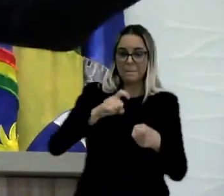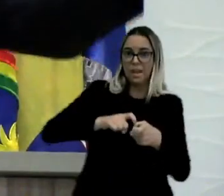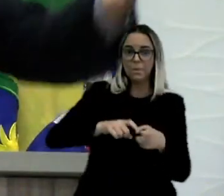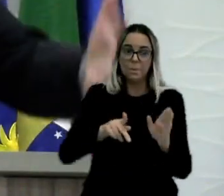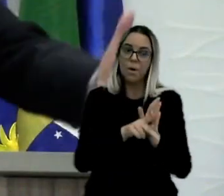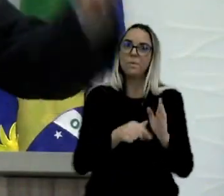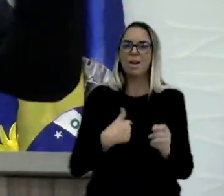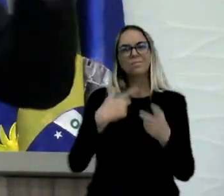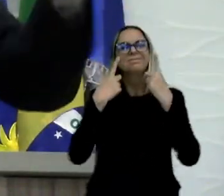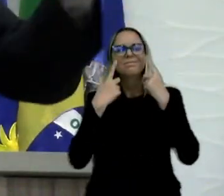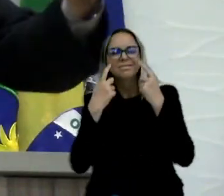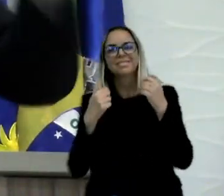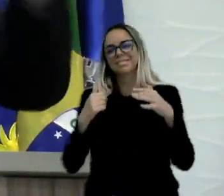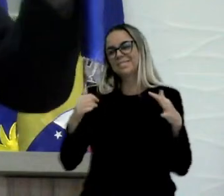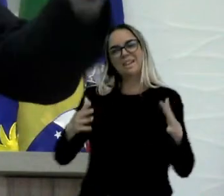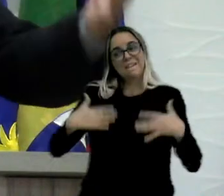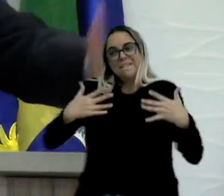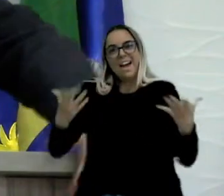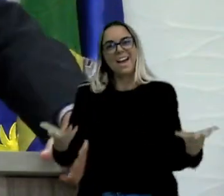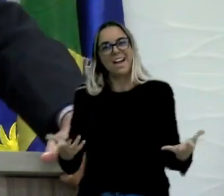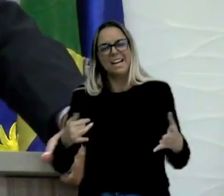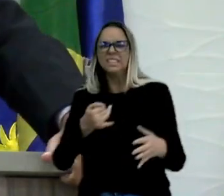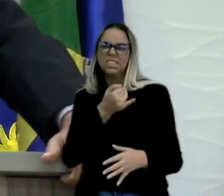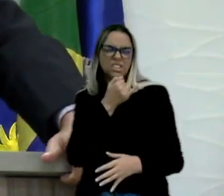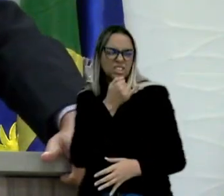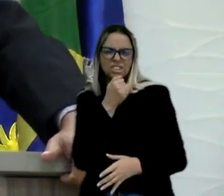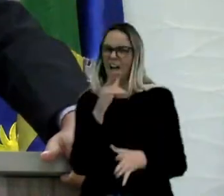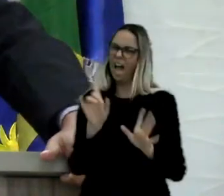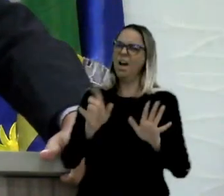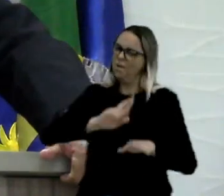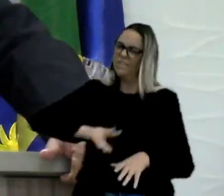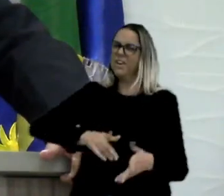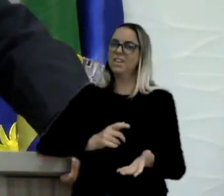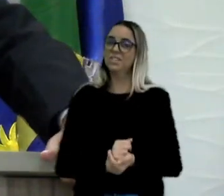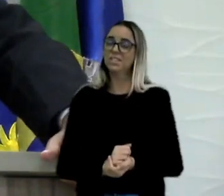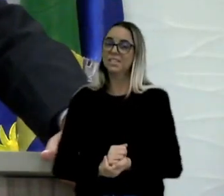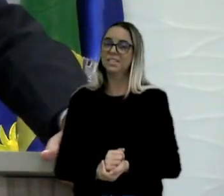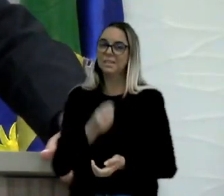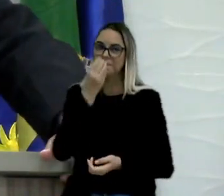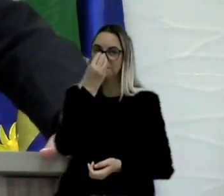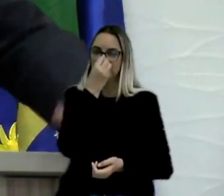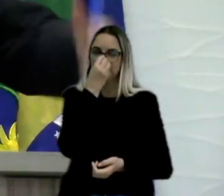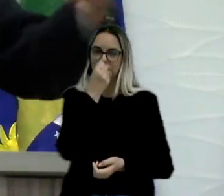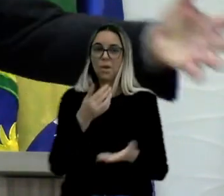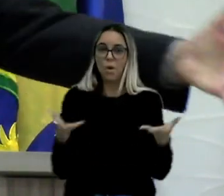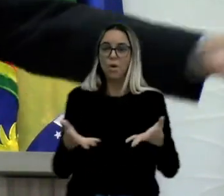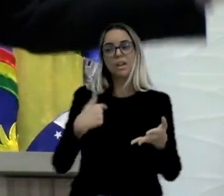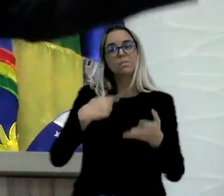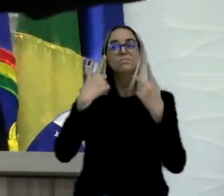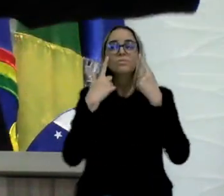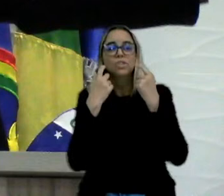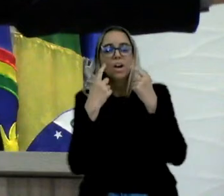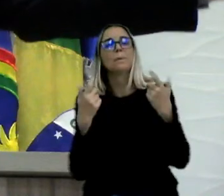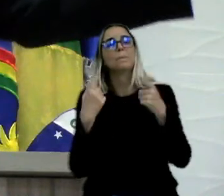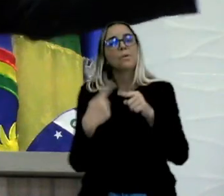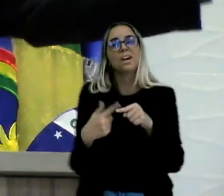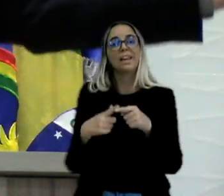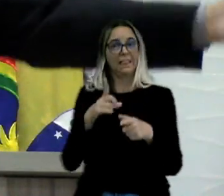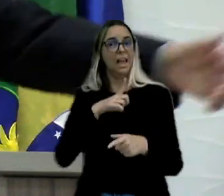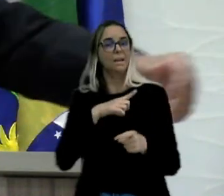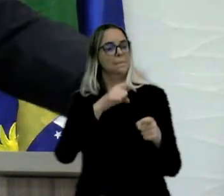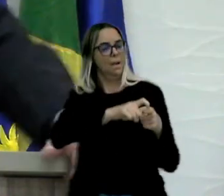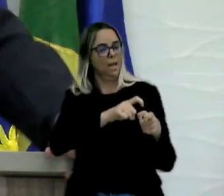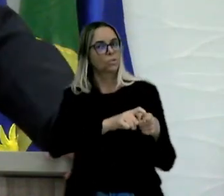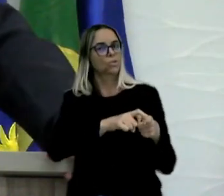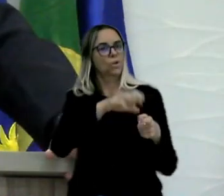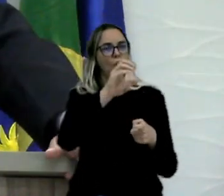disso é de alegria mas não é de tristeza não meu povo hoje eu choro porque nós tem um ortopedista no nosso município que 8 anos nós